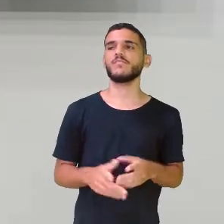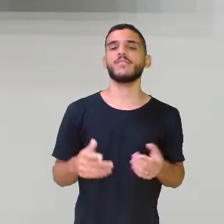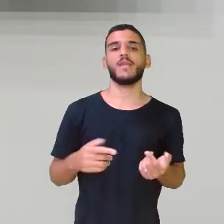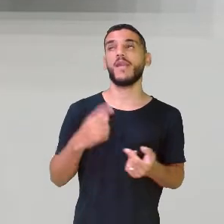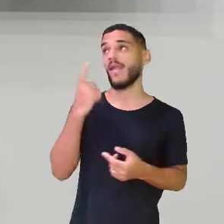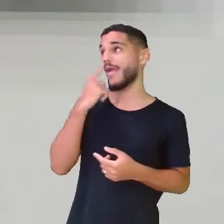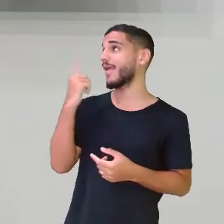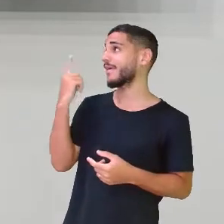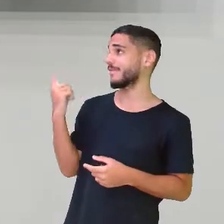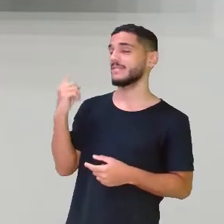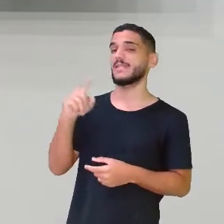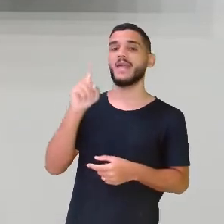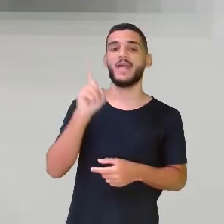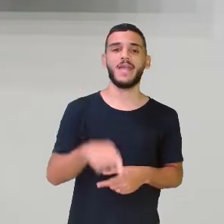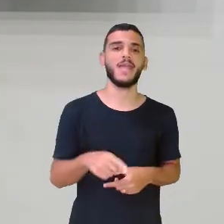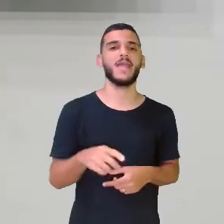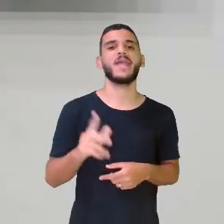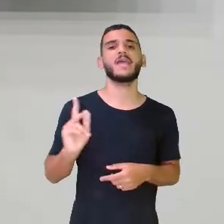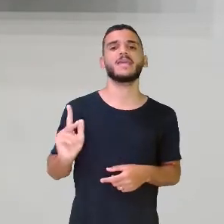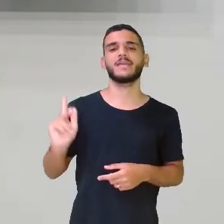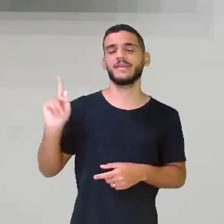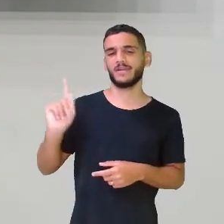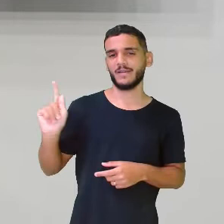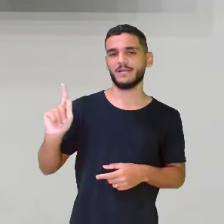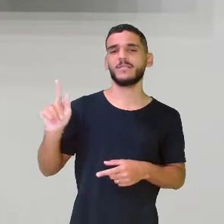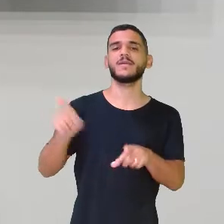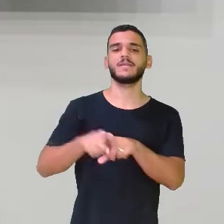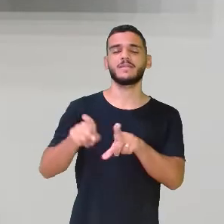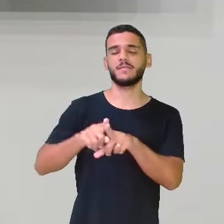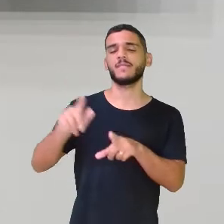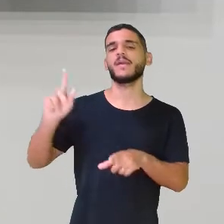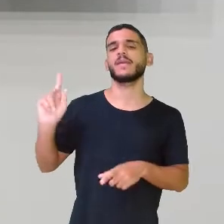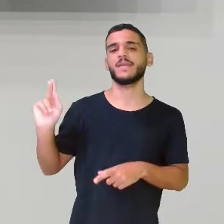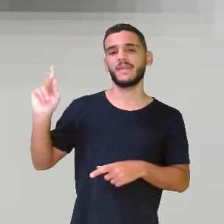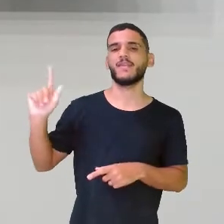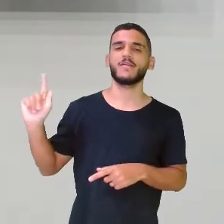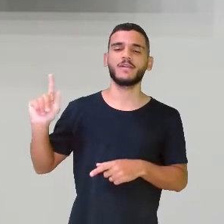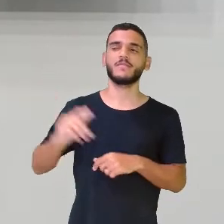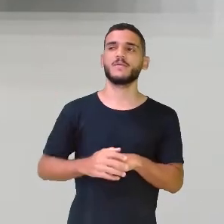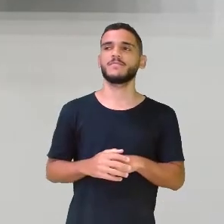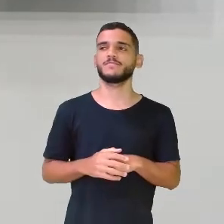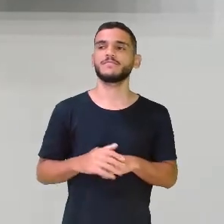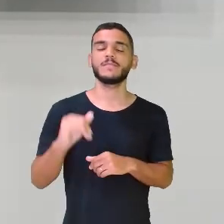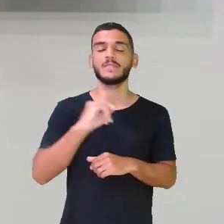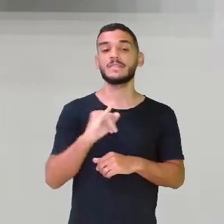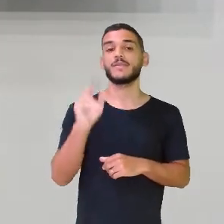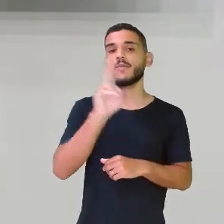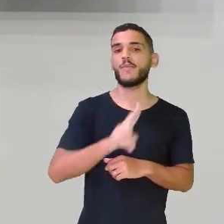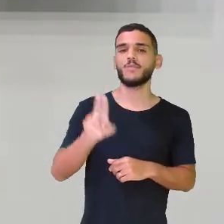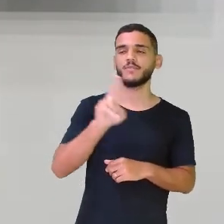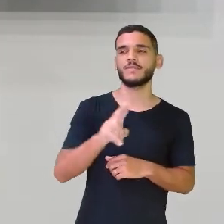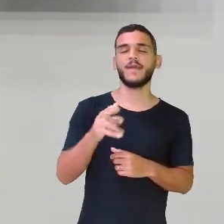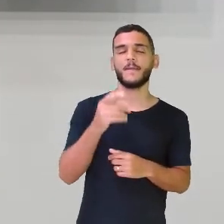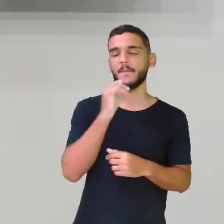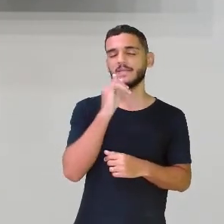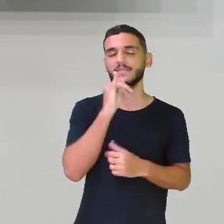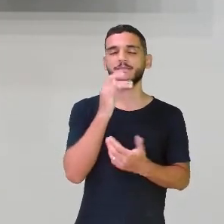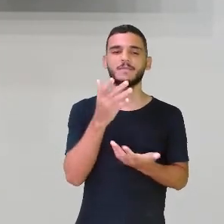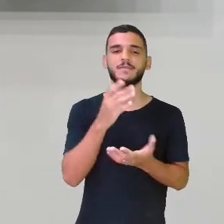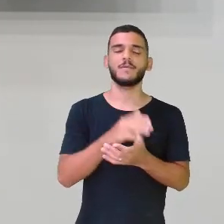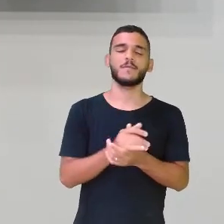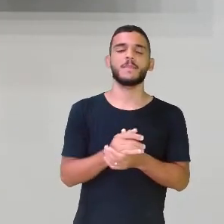Essa é grama e quilograma. Se você colocar, por exemplo, a quantidade